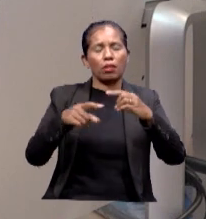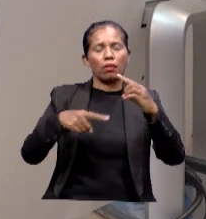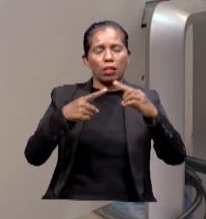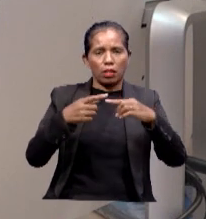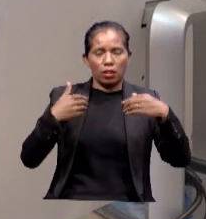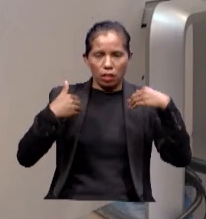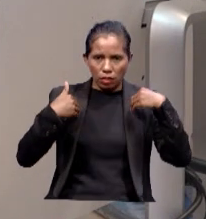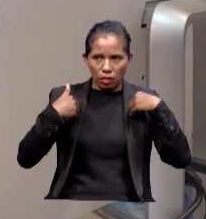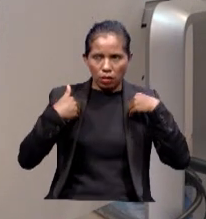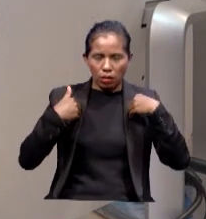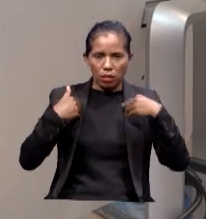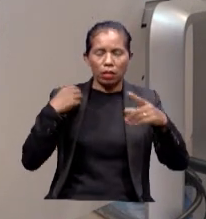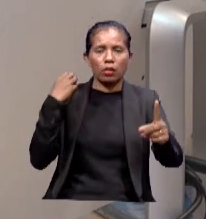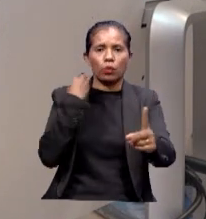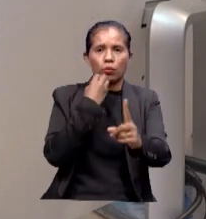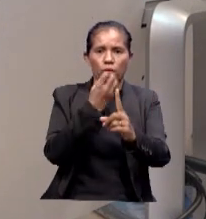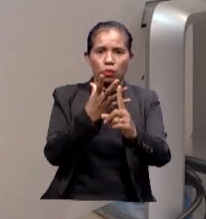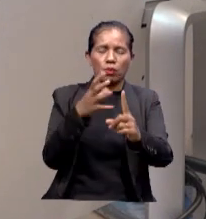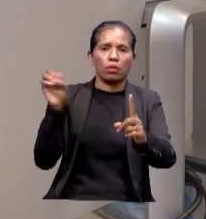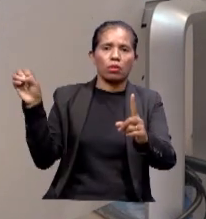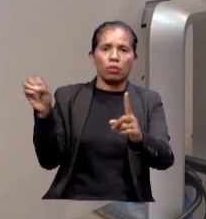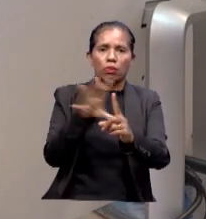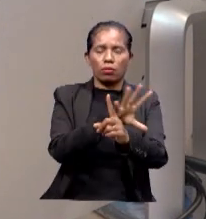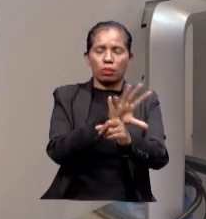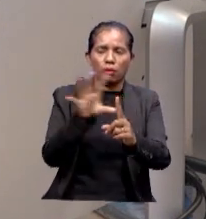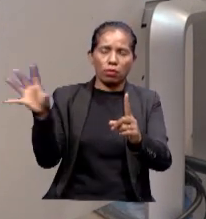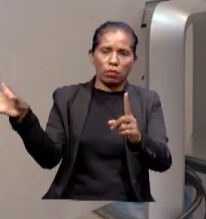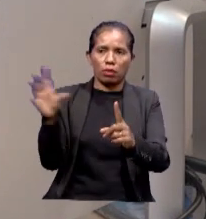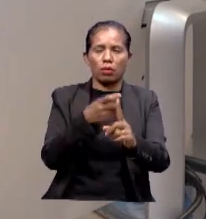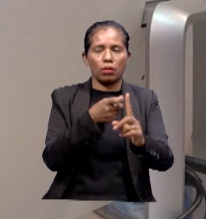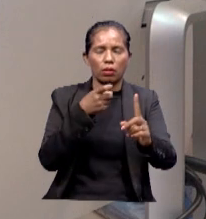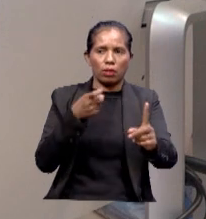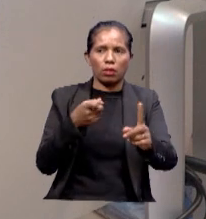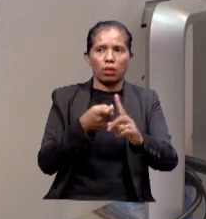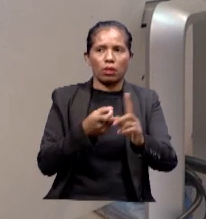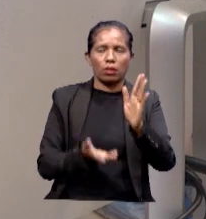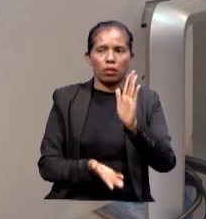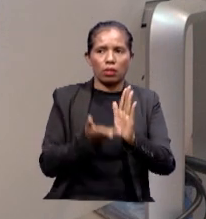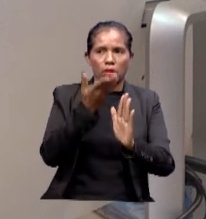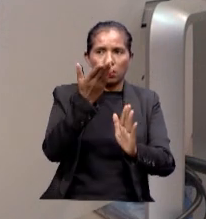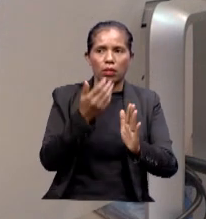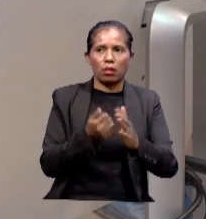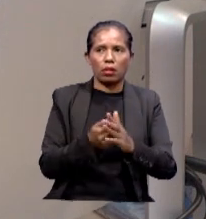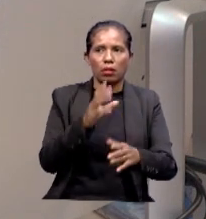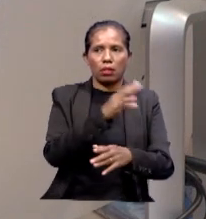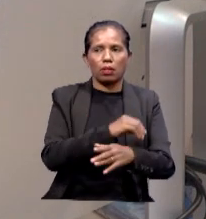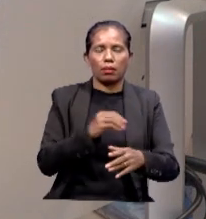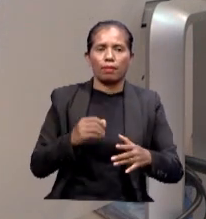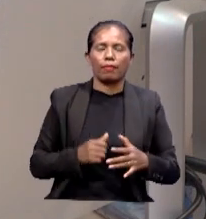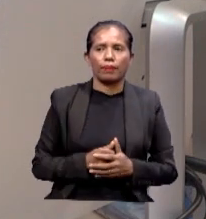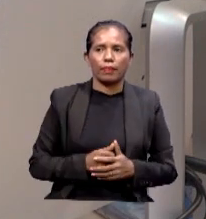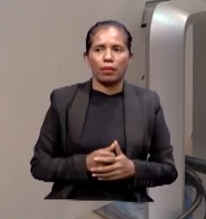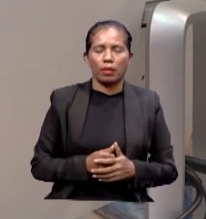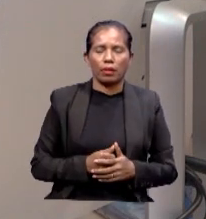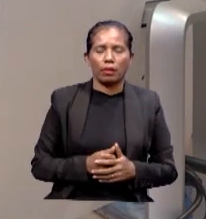mosu ne hu hu si direção aning hu si maior pressão ka high pressure bai ha low pressure então